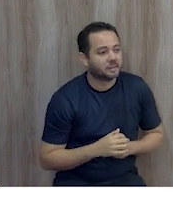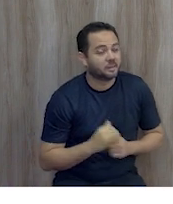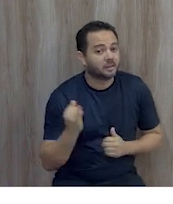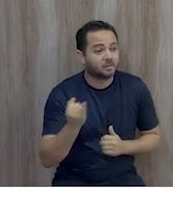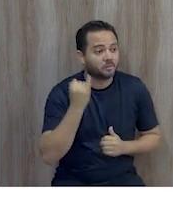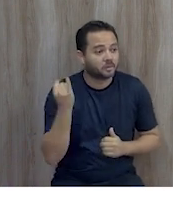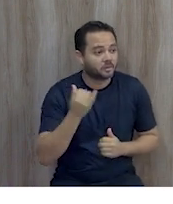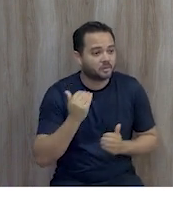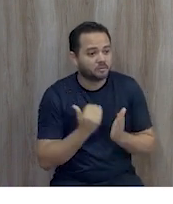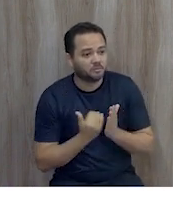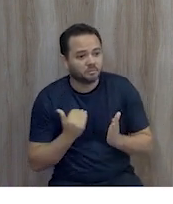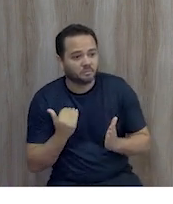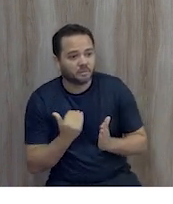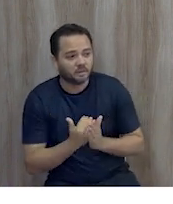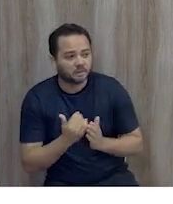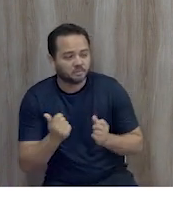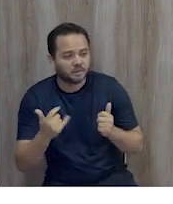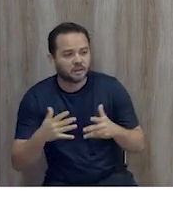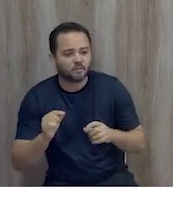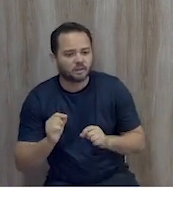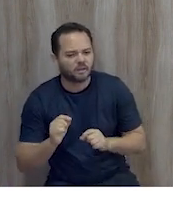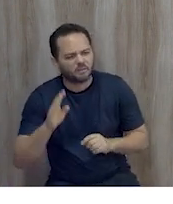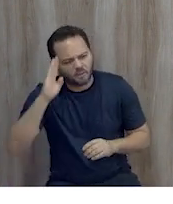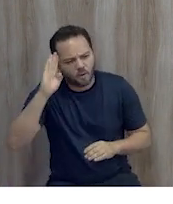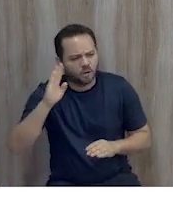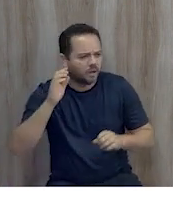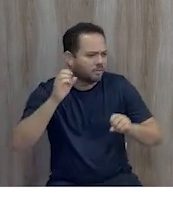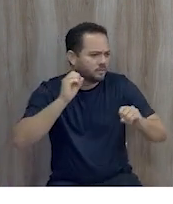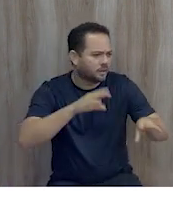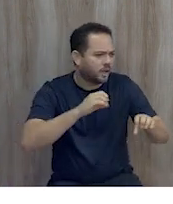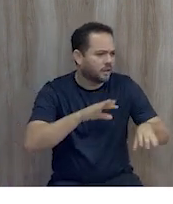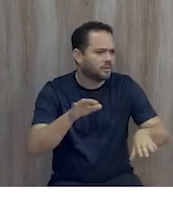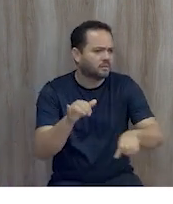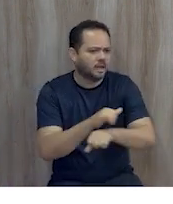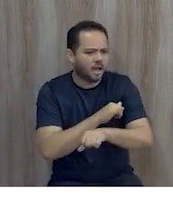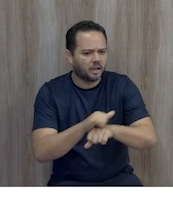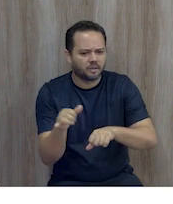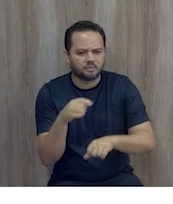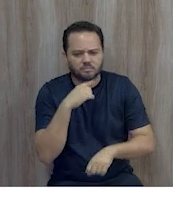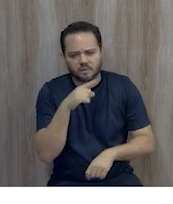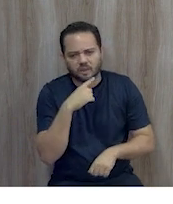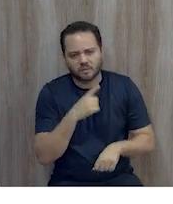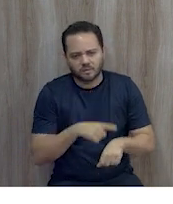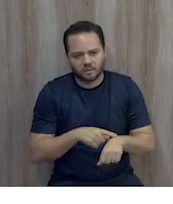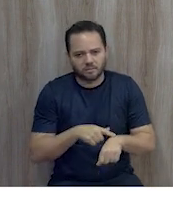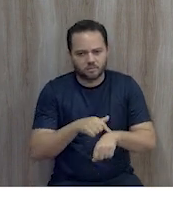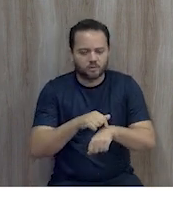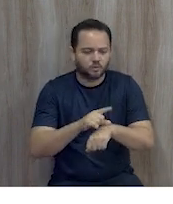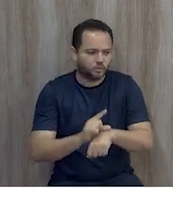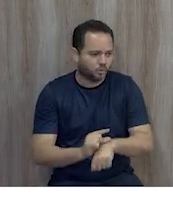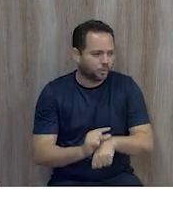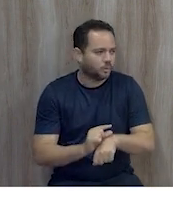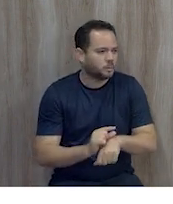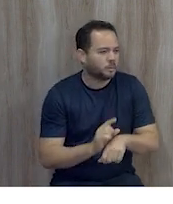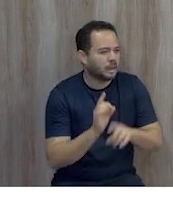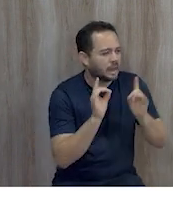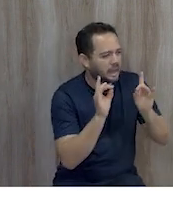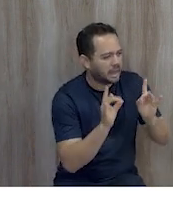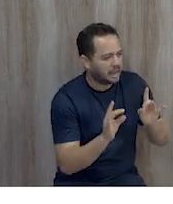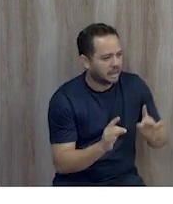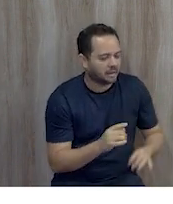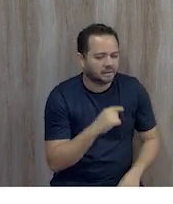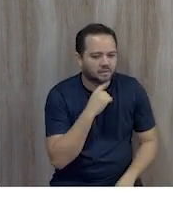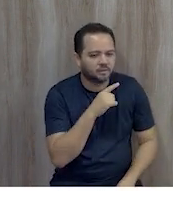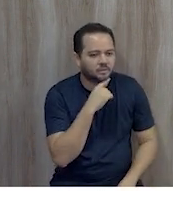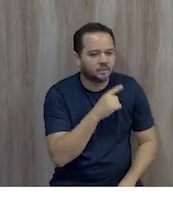reforçar aqui, que é claro que a ideia aqui não é ensinar técnica, justamente porque a gente tem um tempo muito curto para abranger todos os detalhes que uma